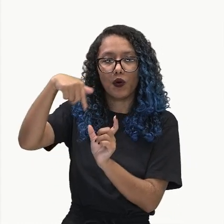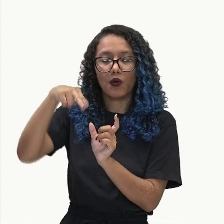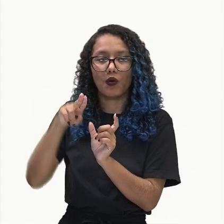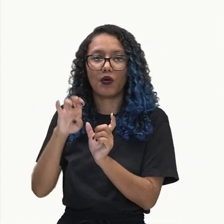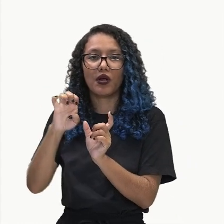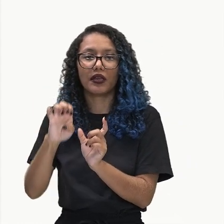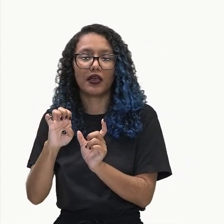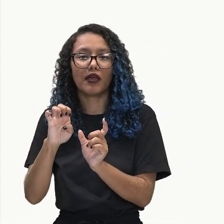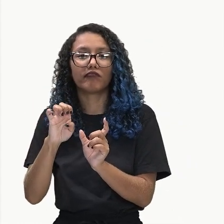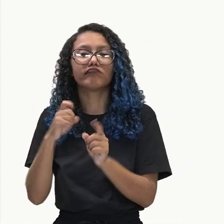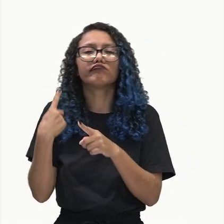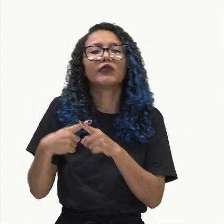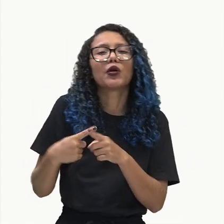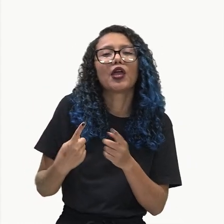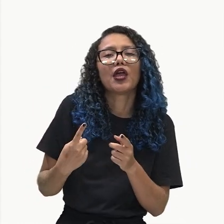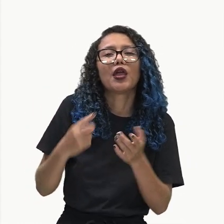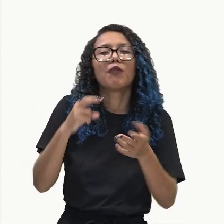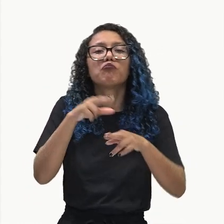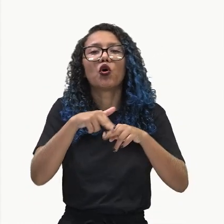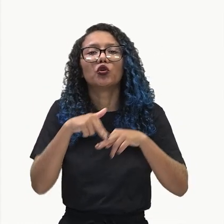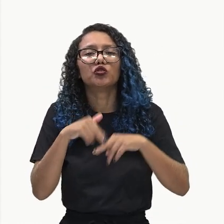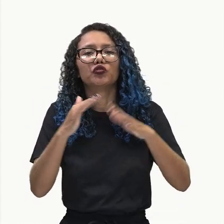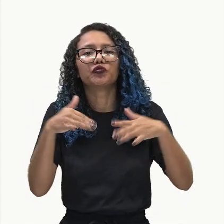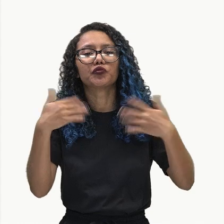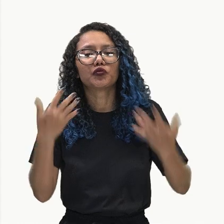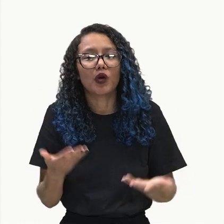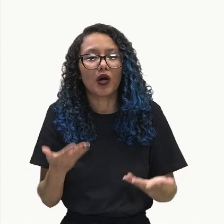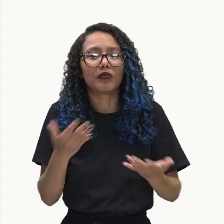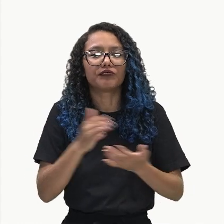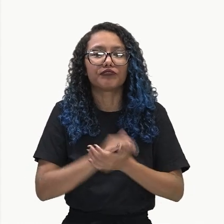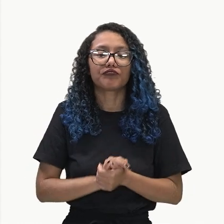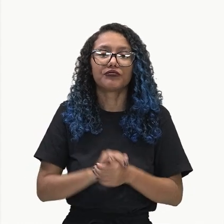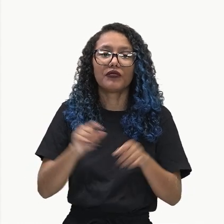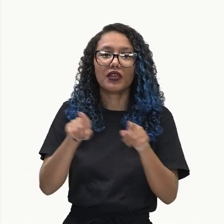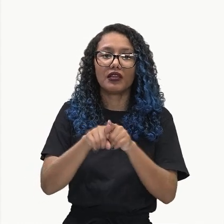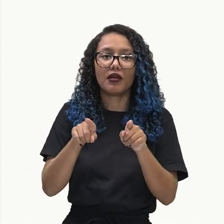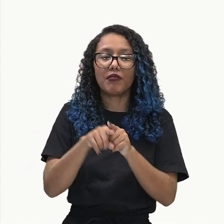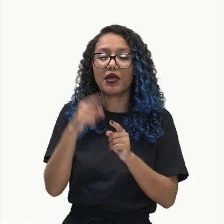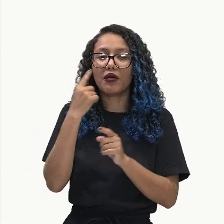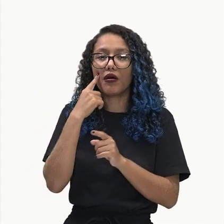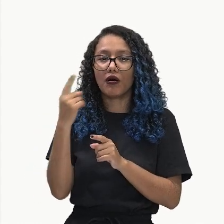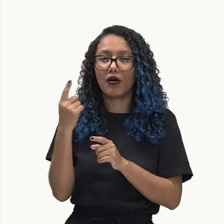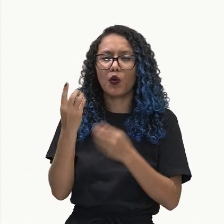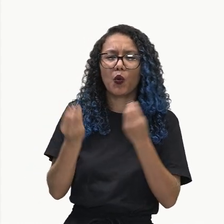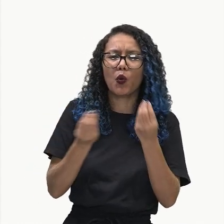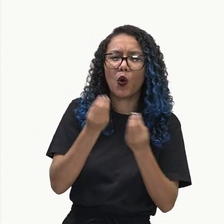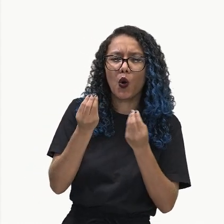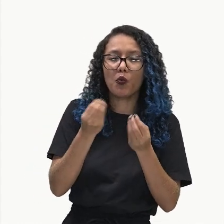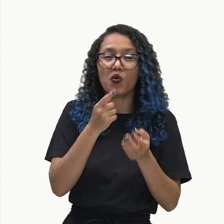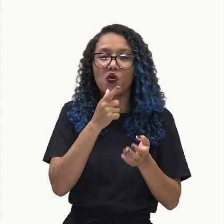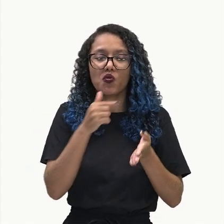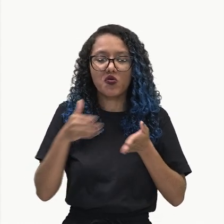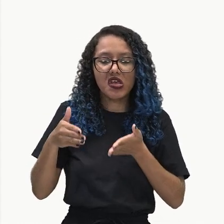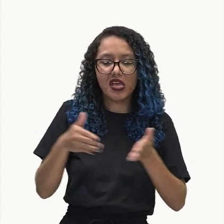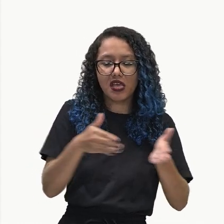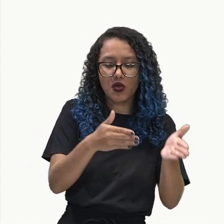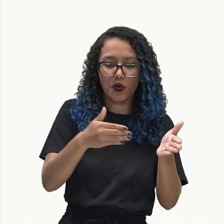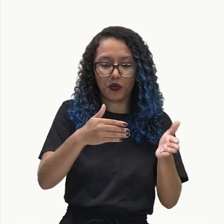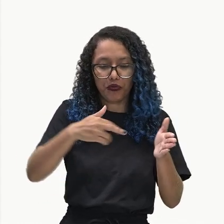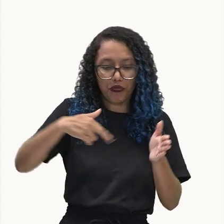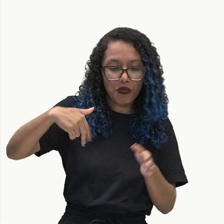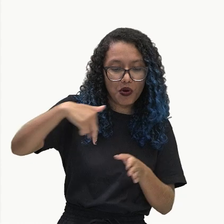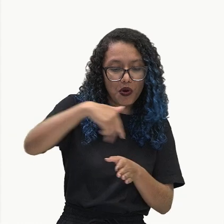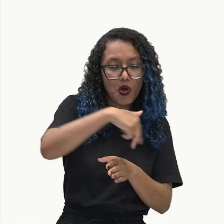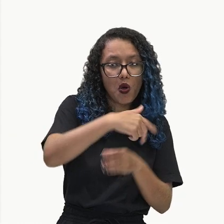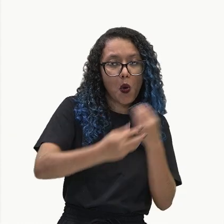motivo? Como vamos a cruzar? De que maneira, né? De que maneira, de que modo vamos cruzar o rio? Depois, lá